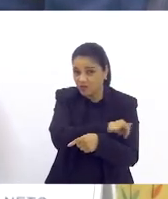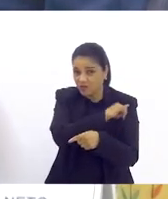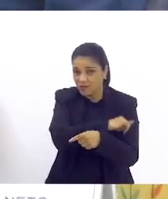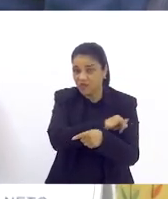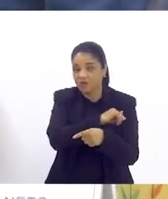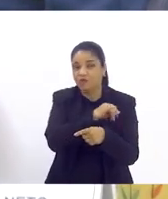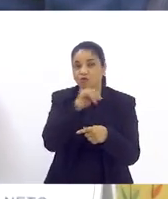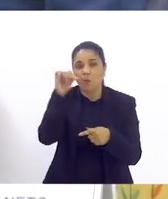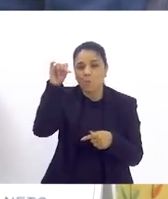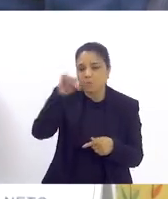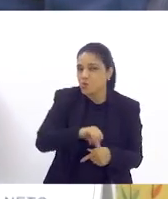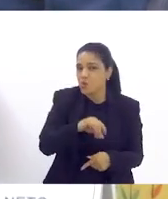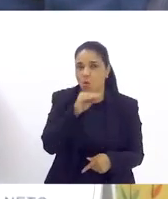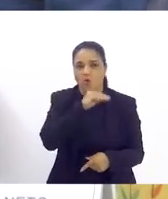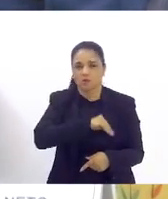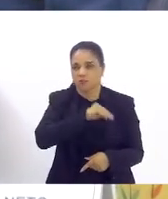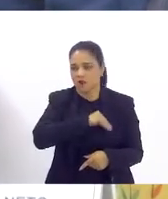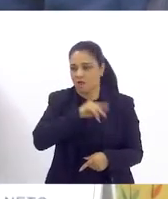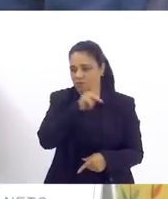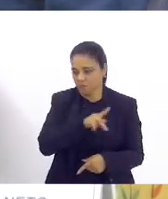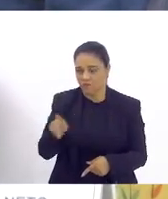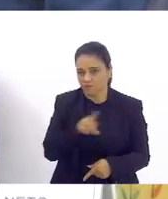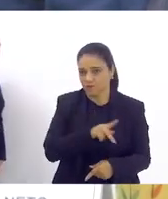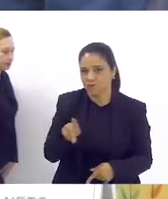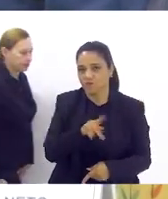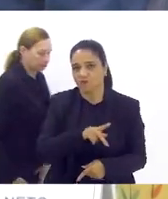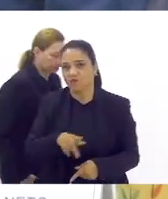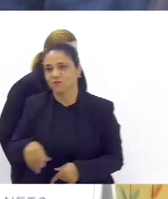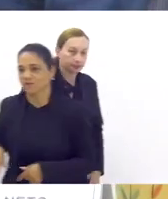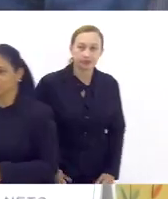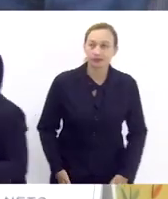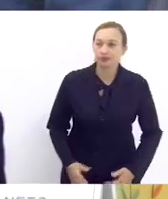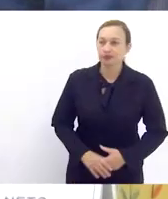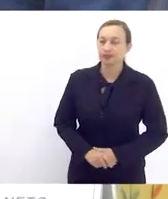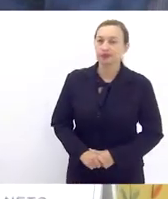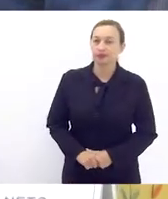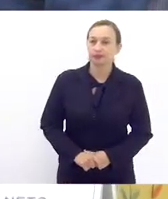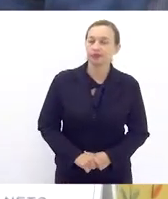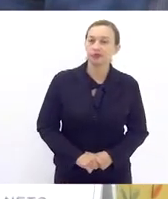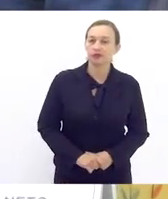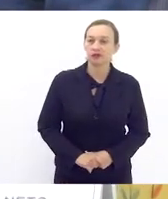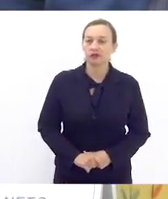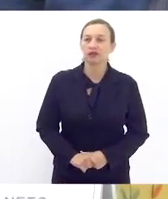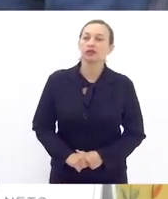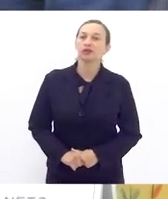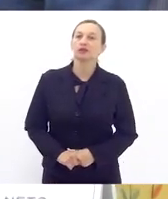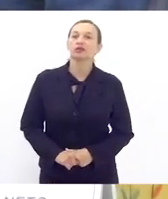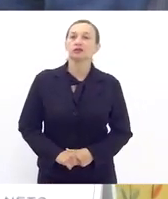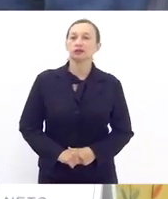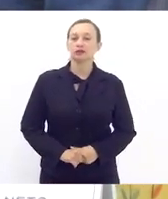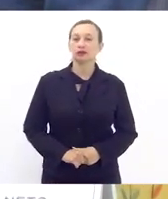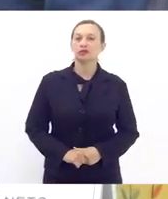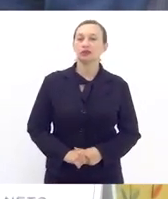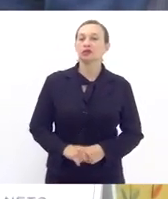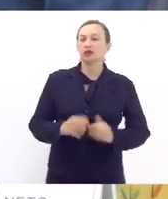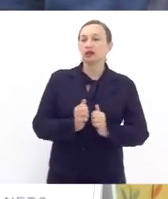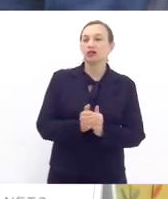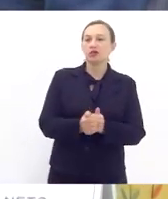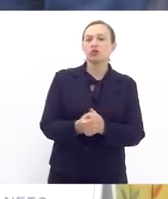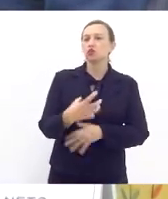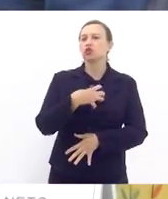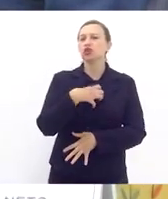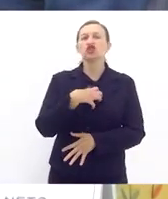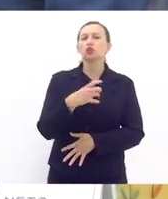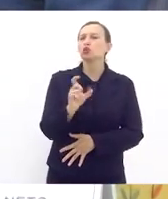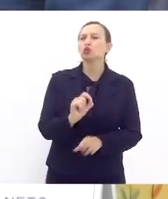implementam os piores Salários para todos os profissionais de educação eu não tô falando só dos docentes é e a partir disso caminhar no sentido